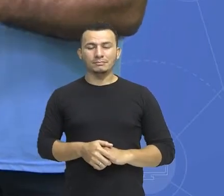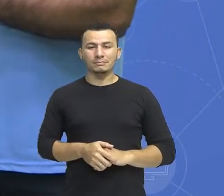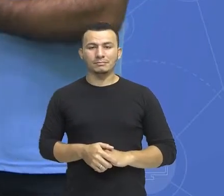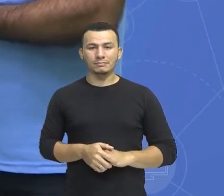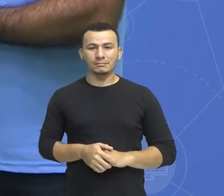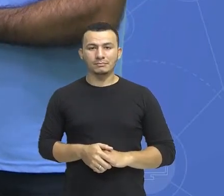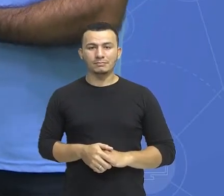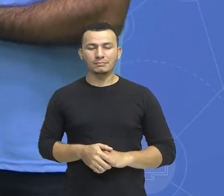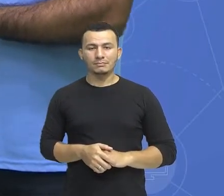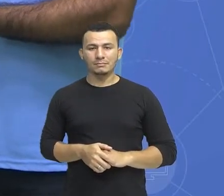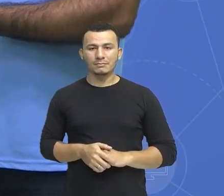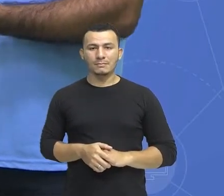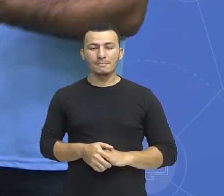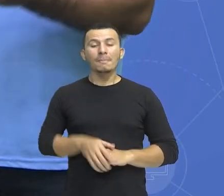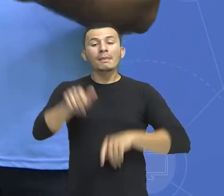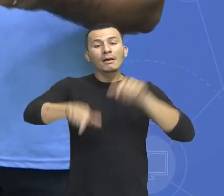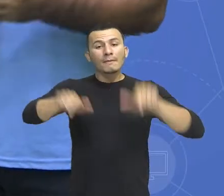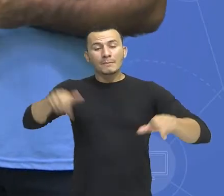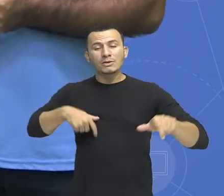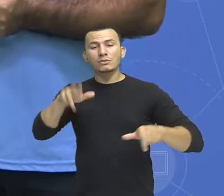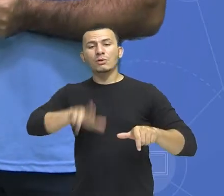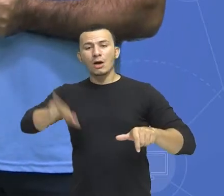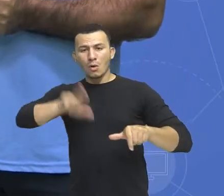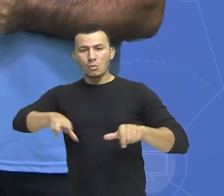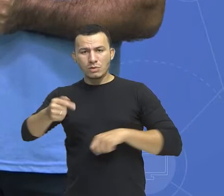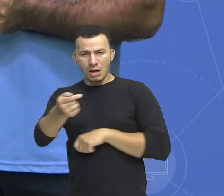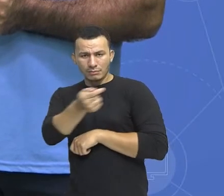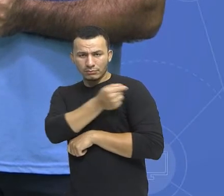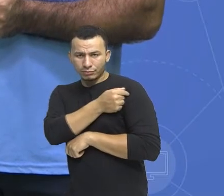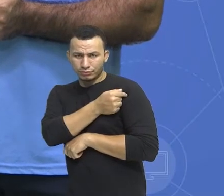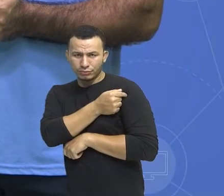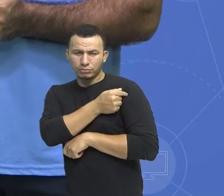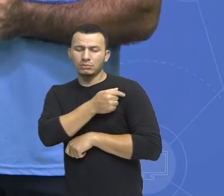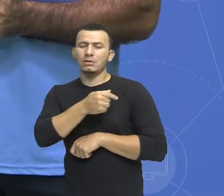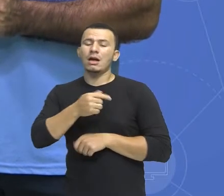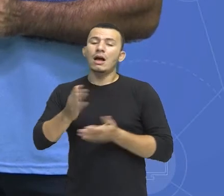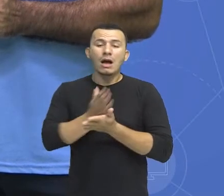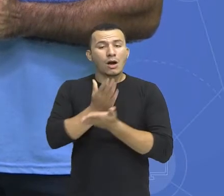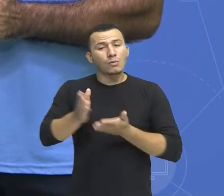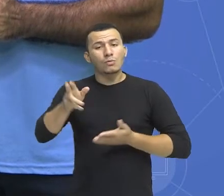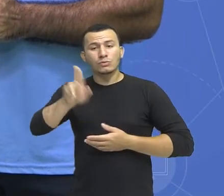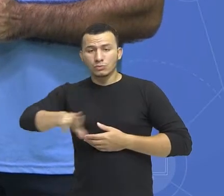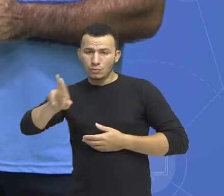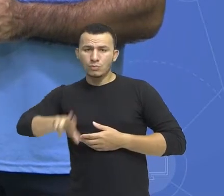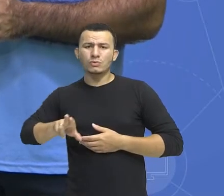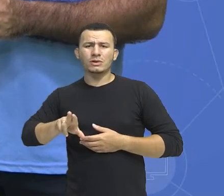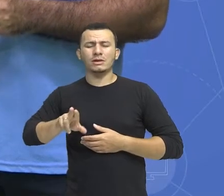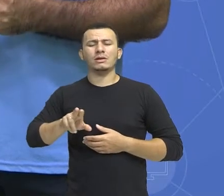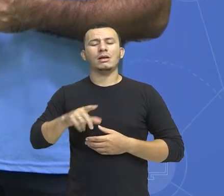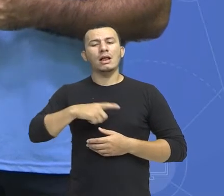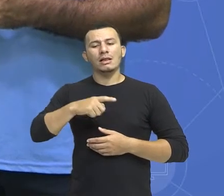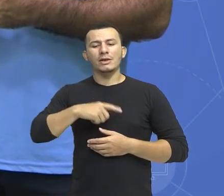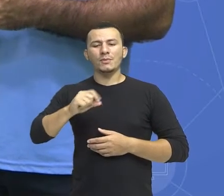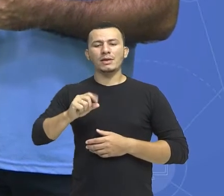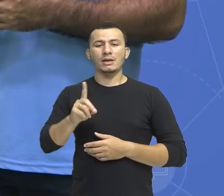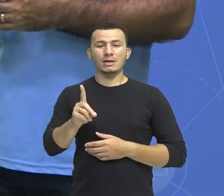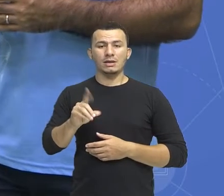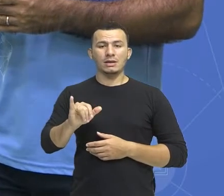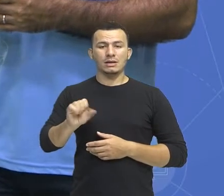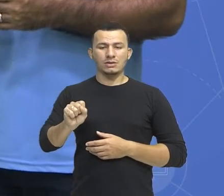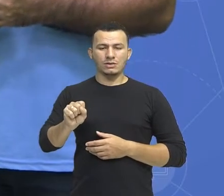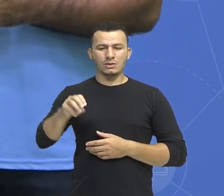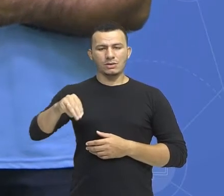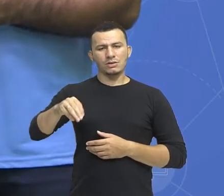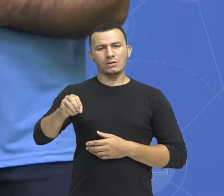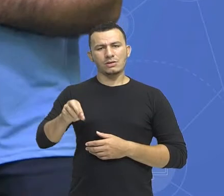Geralmente quem faz o uso de anabolizantes são pessoas que sofrem de dismorfismo. O que é o dismorfismo? O transtorno